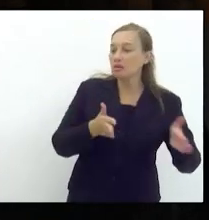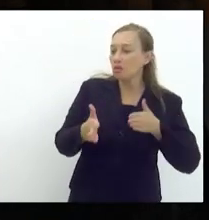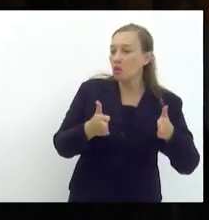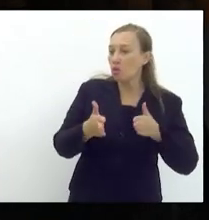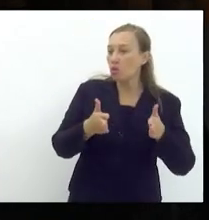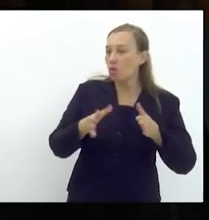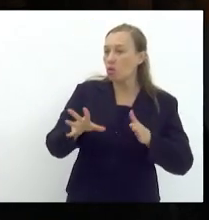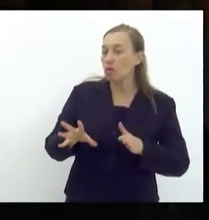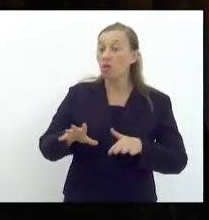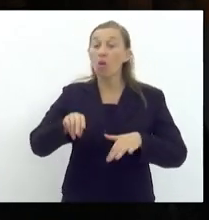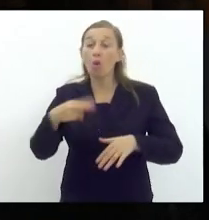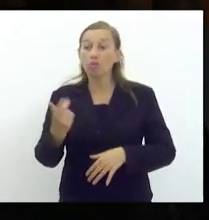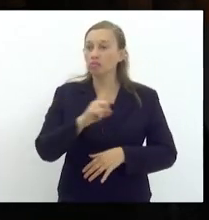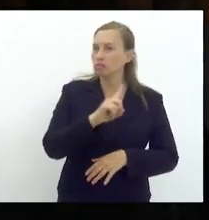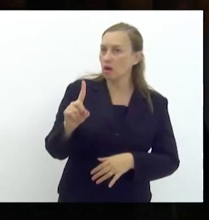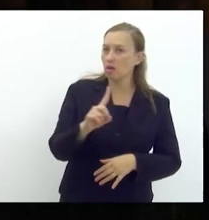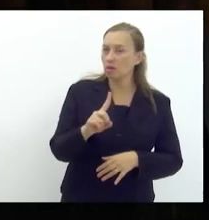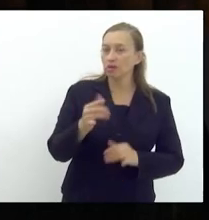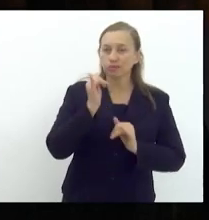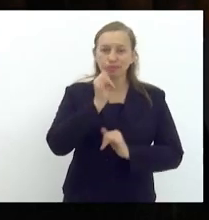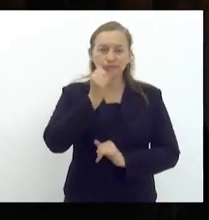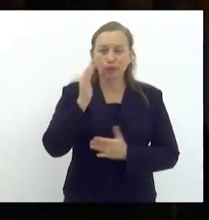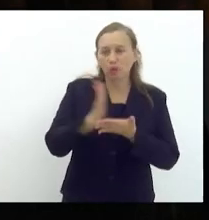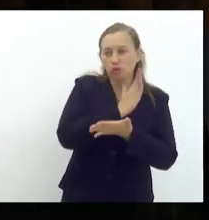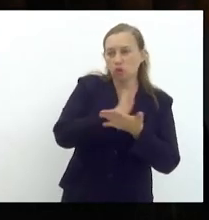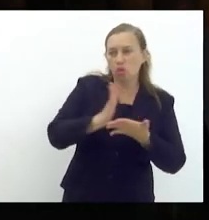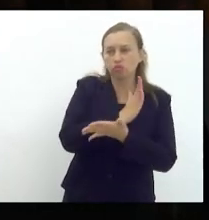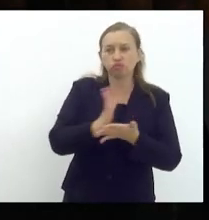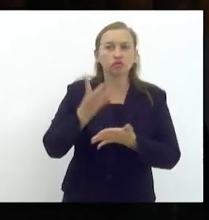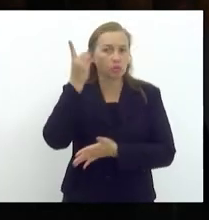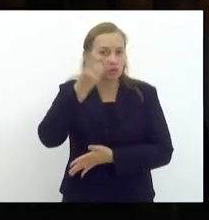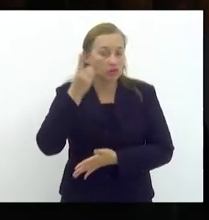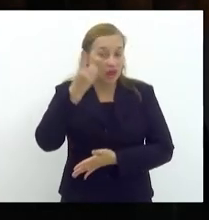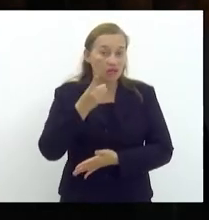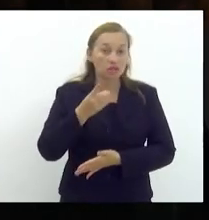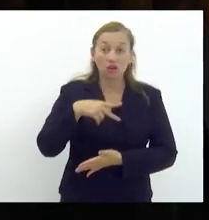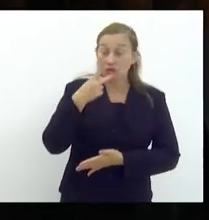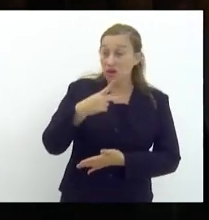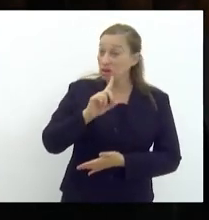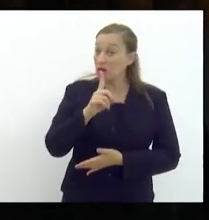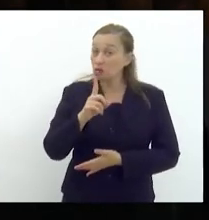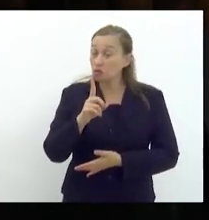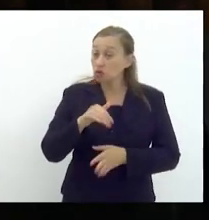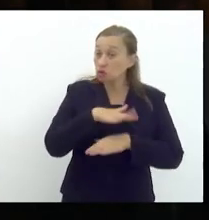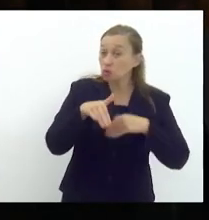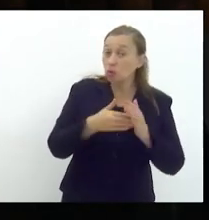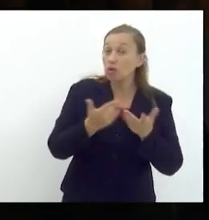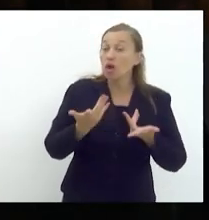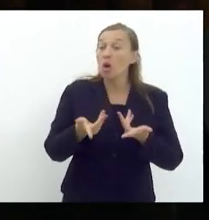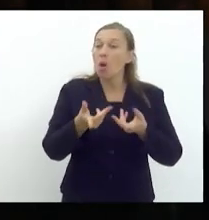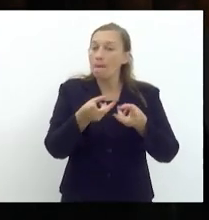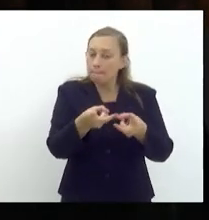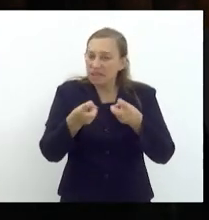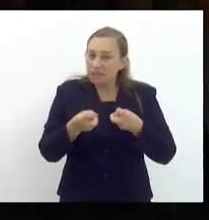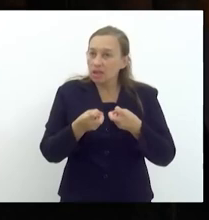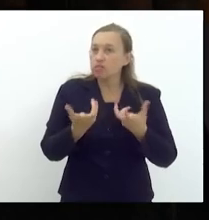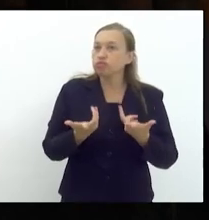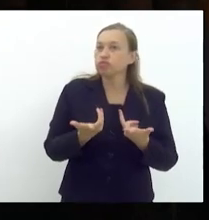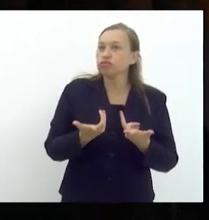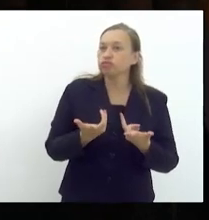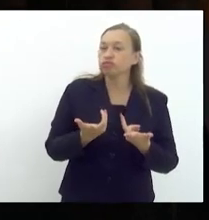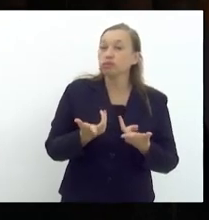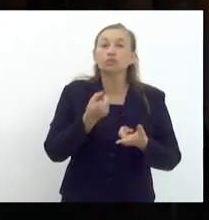de prorrogar numa narrativa de alguns deputados me refiram não de todos porque percebo um